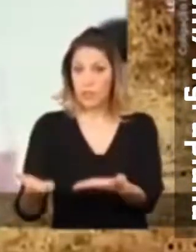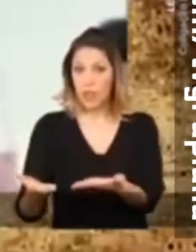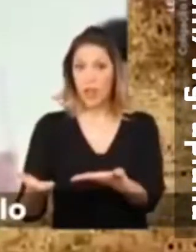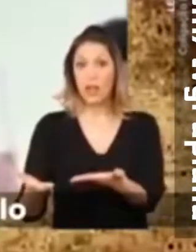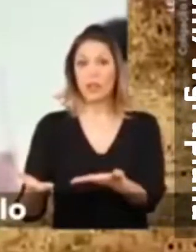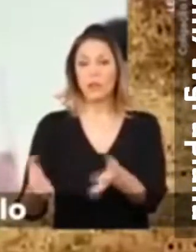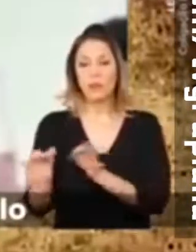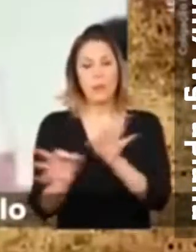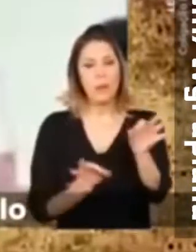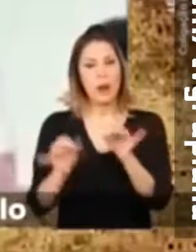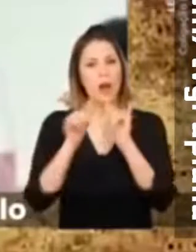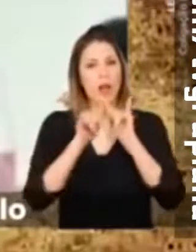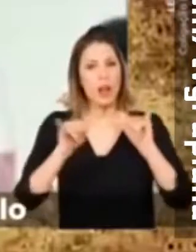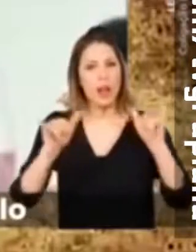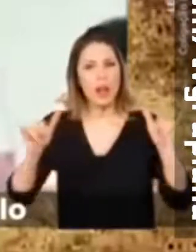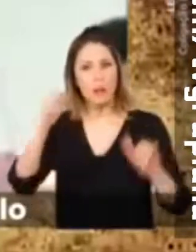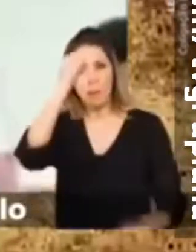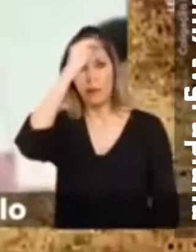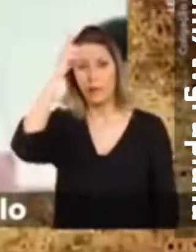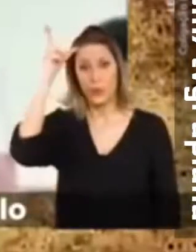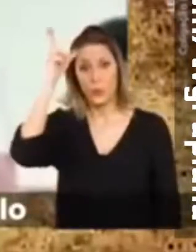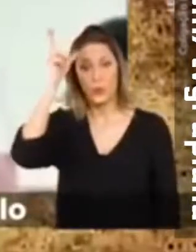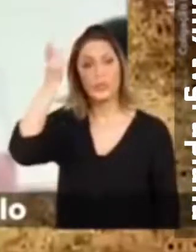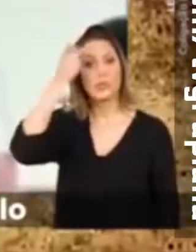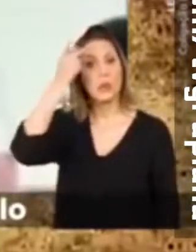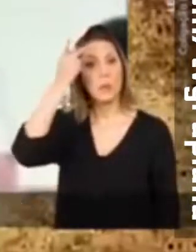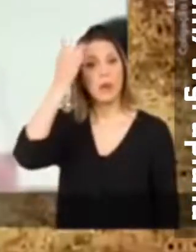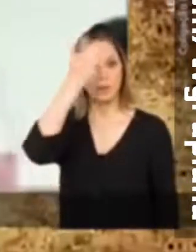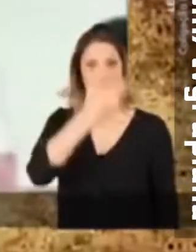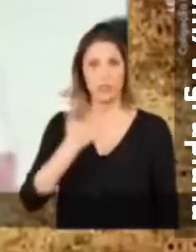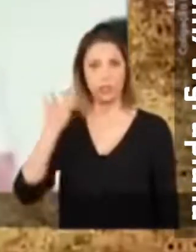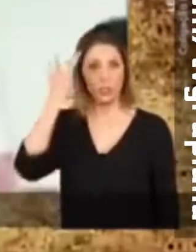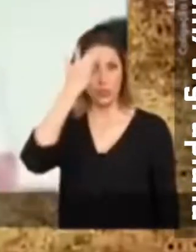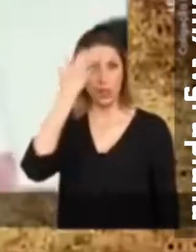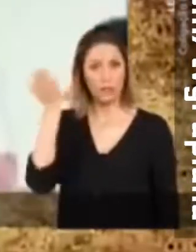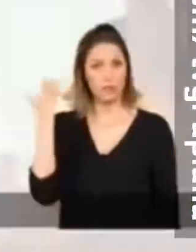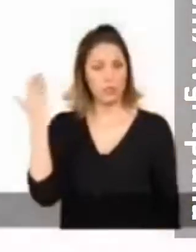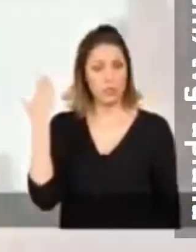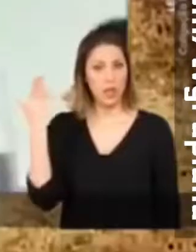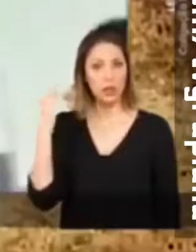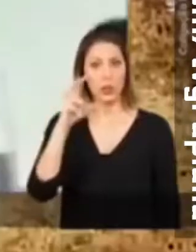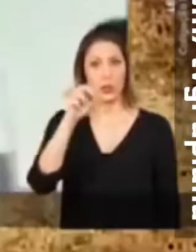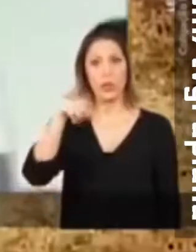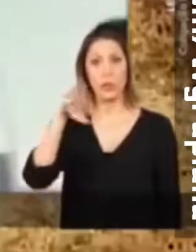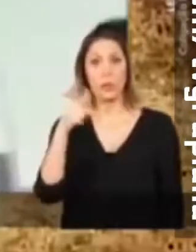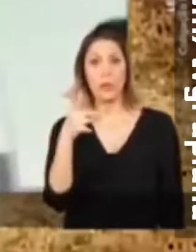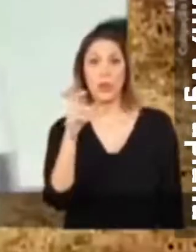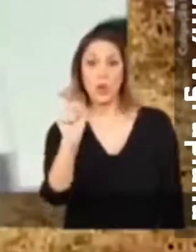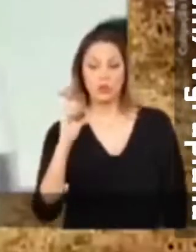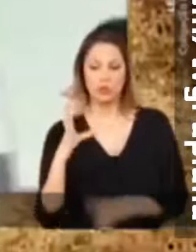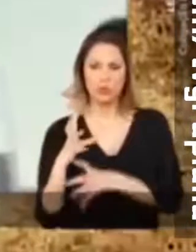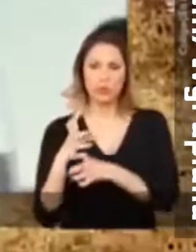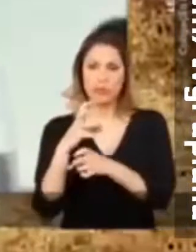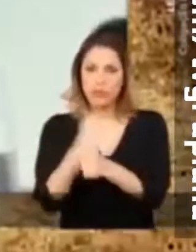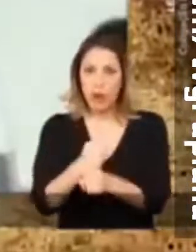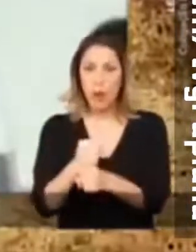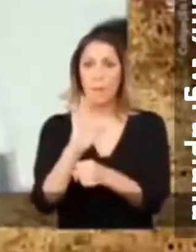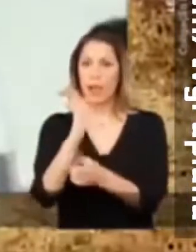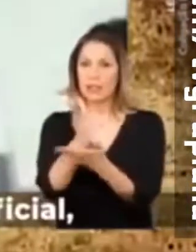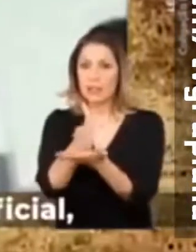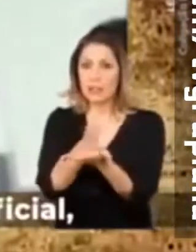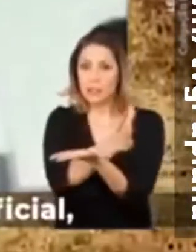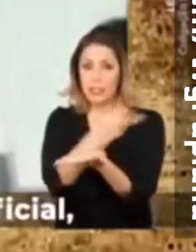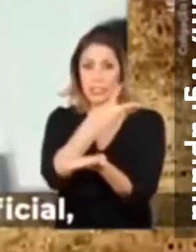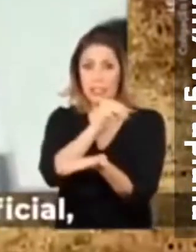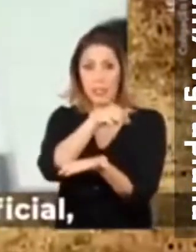João foi convidado para fazer a campanha à Prefeitura de São Paulo do Fernando Haddad. Dos 50 milhões totais da